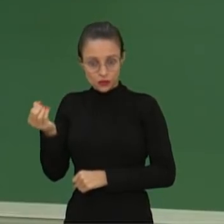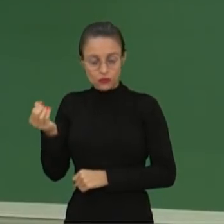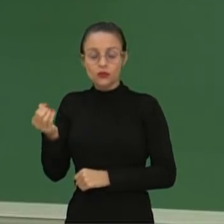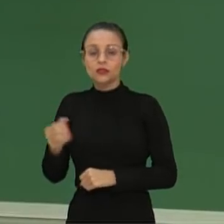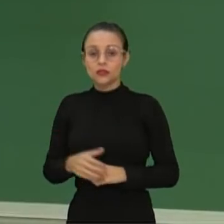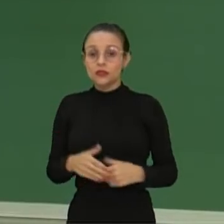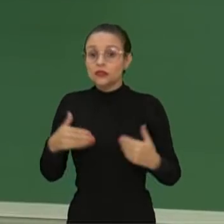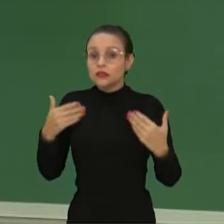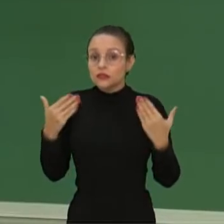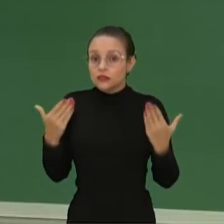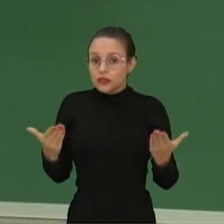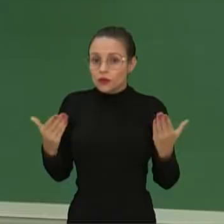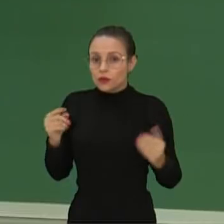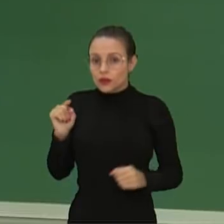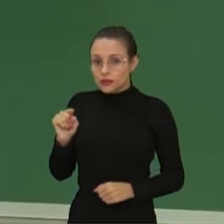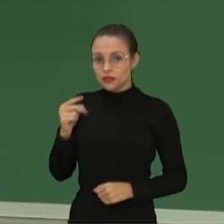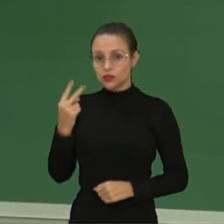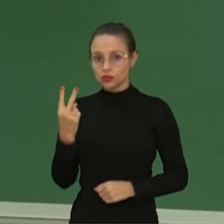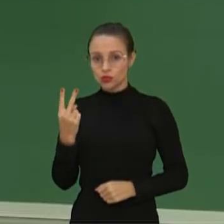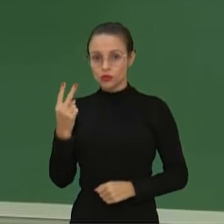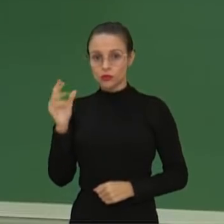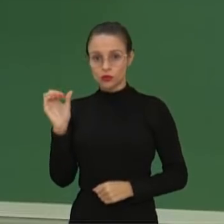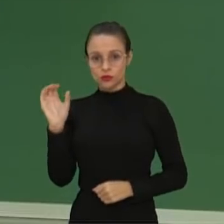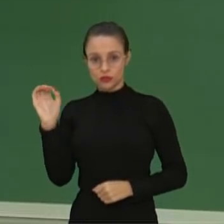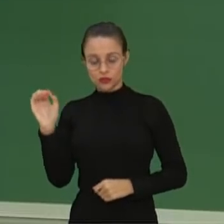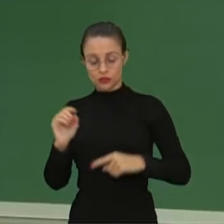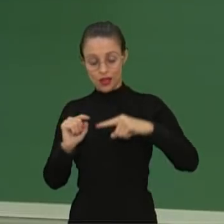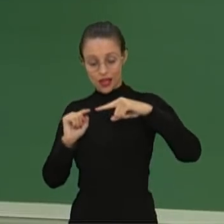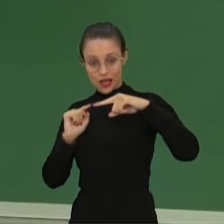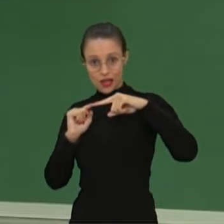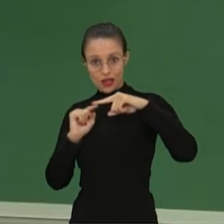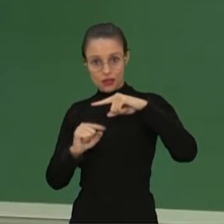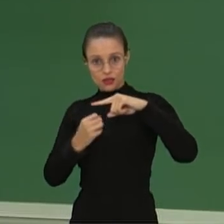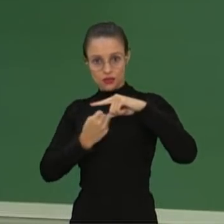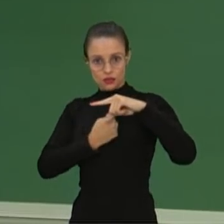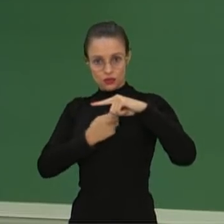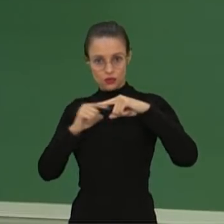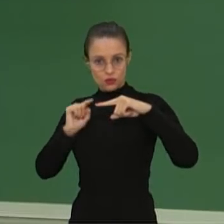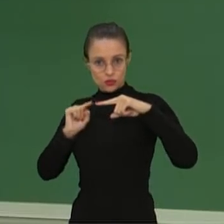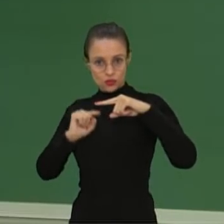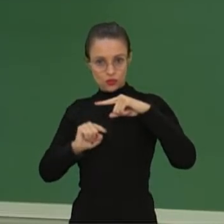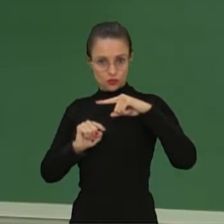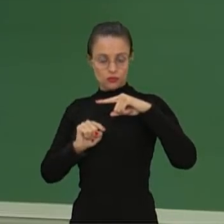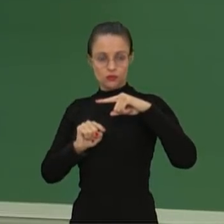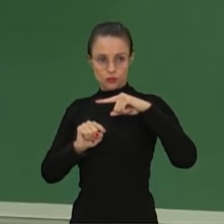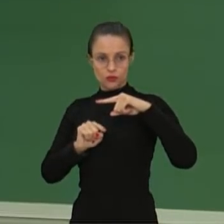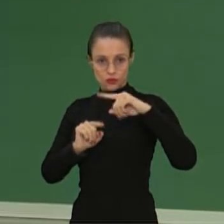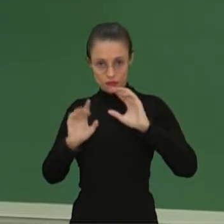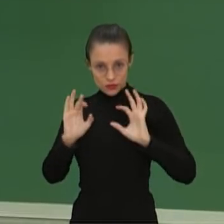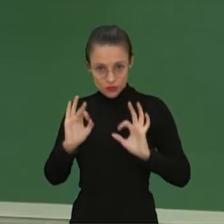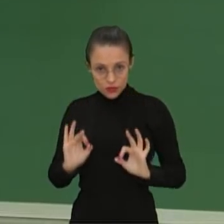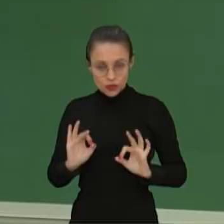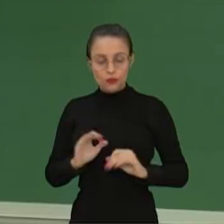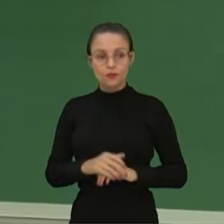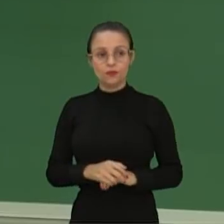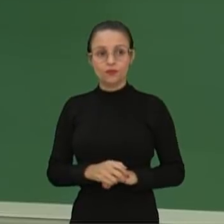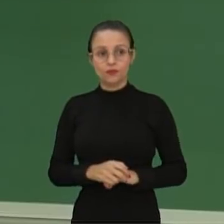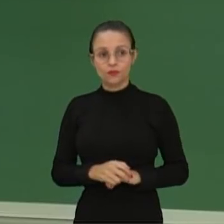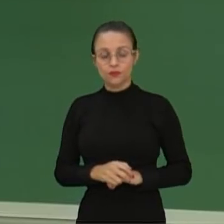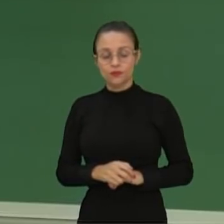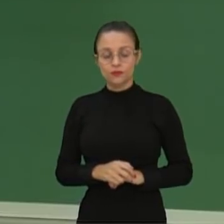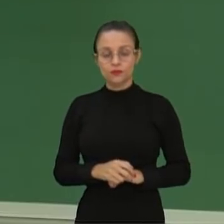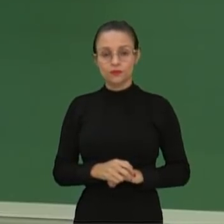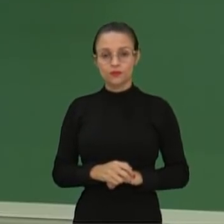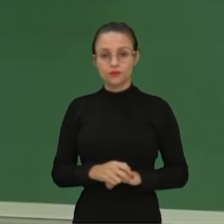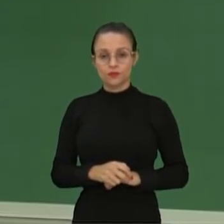2.600. Então, esse total vai ficar embaixo da fração, que é a nossa representação, certo? E vamos